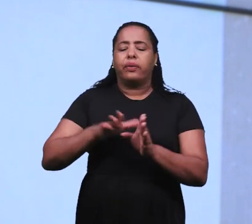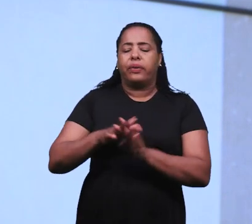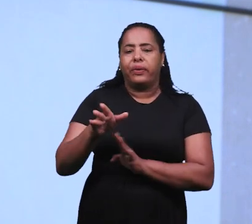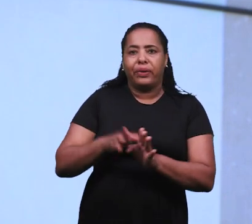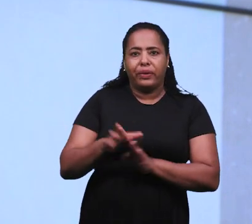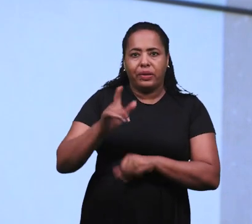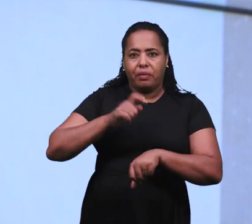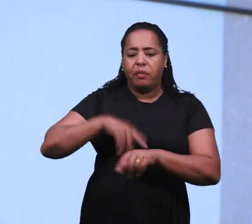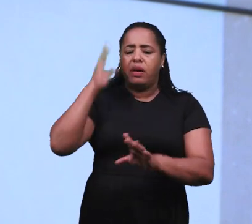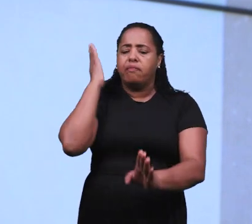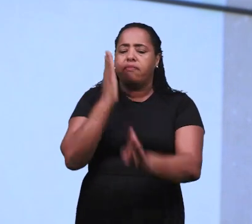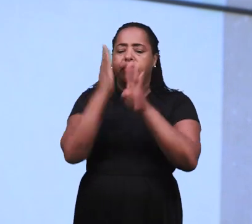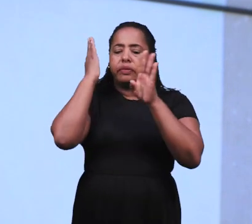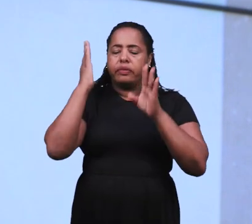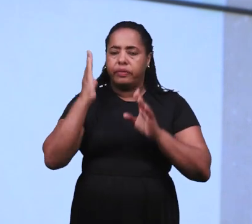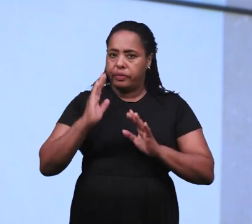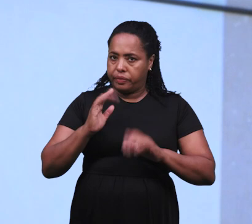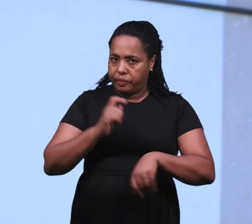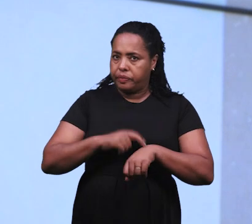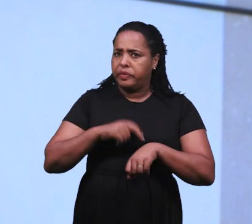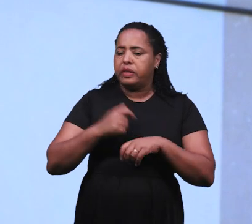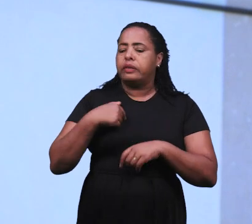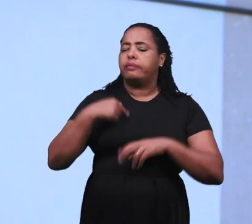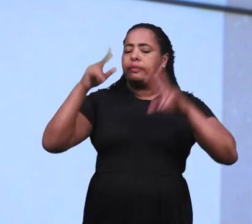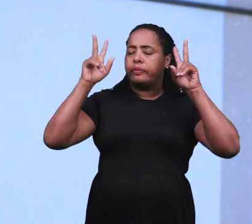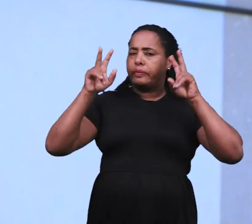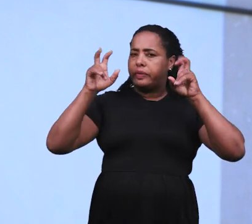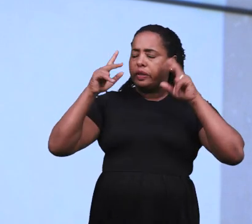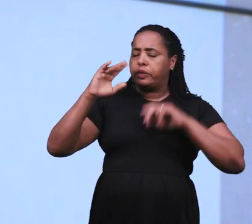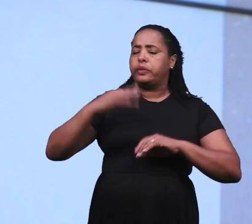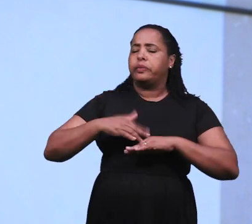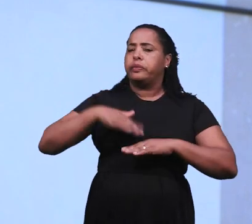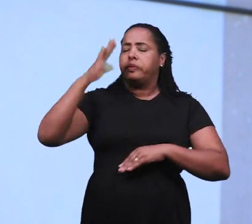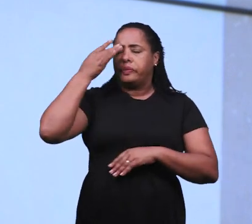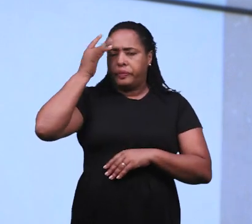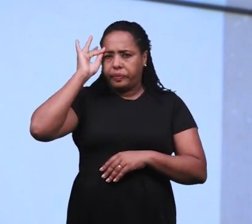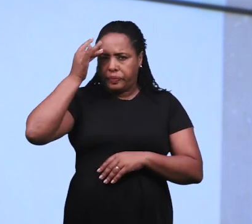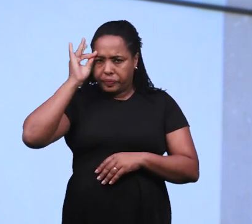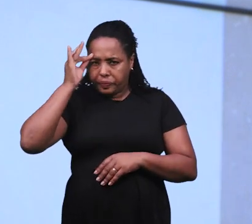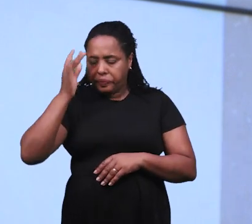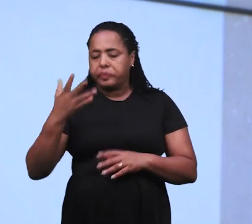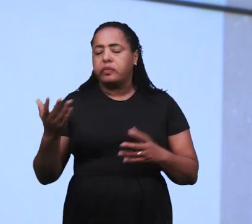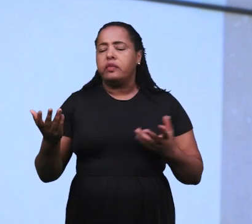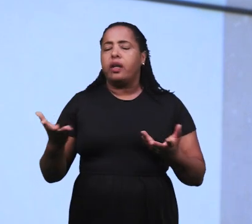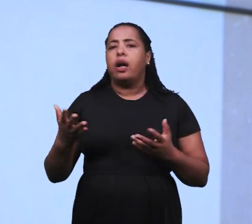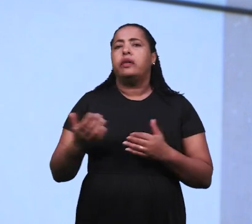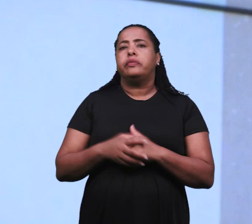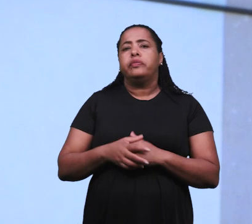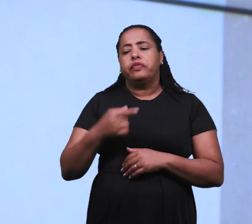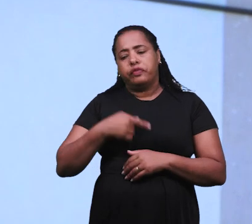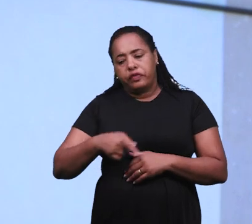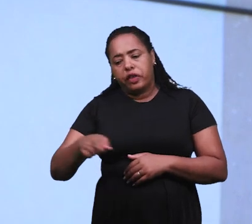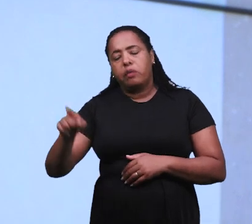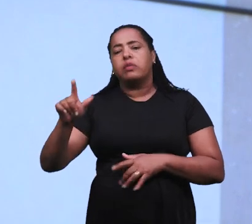ali identifica essas situações, não, olha, Hum. acho que esse assunto é um assunto mais espiritual, então É. vamos levá-lo, né, para a